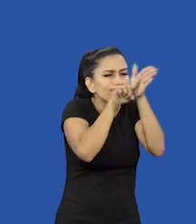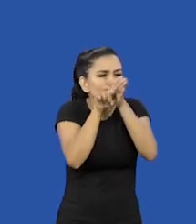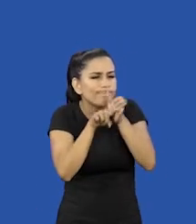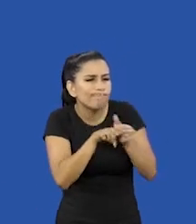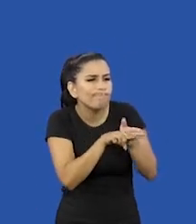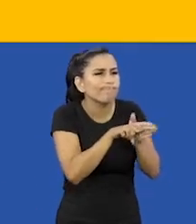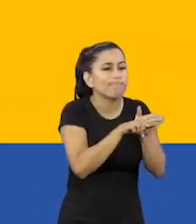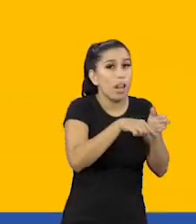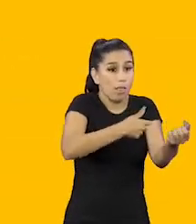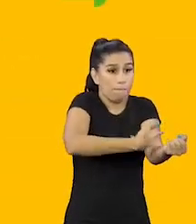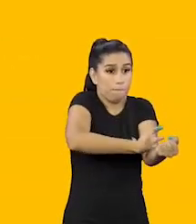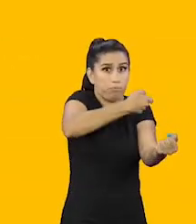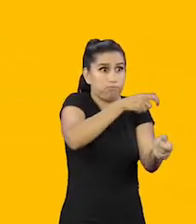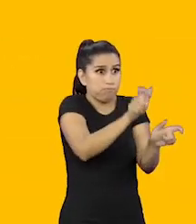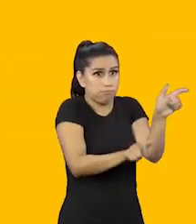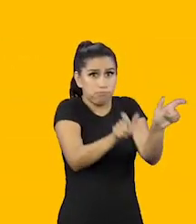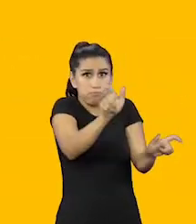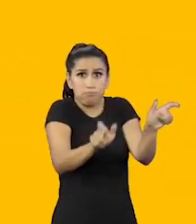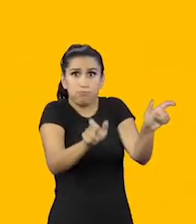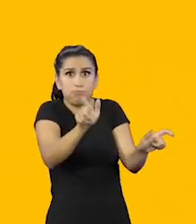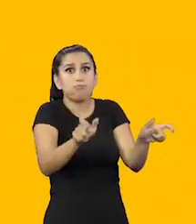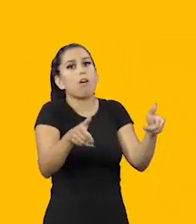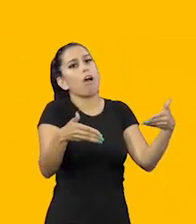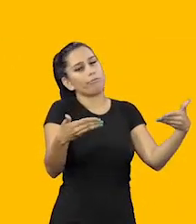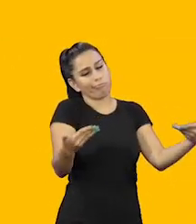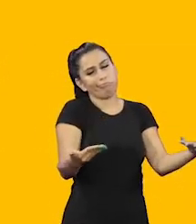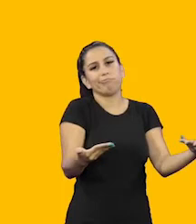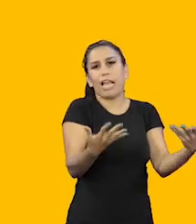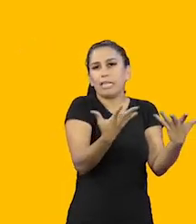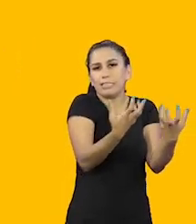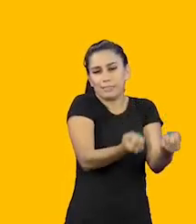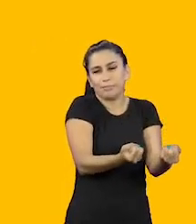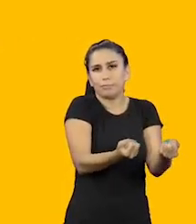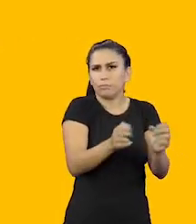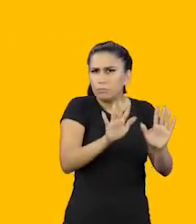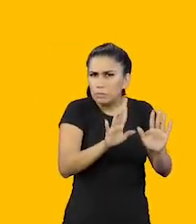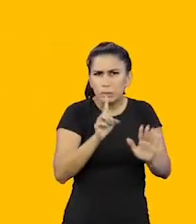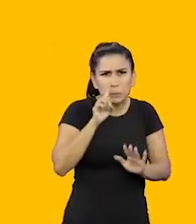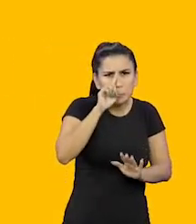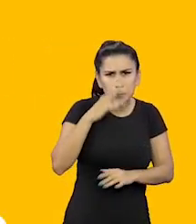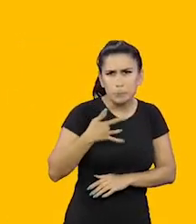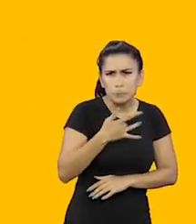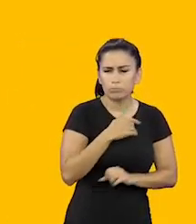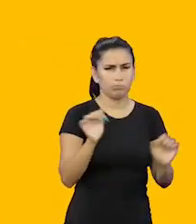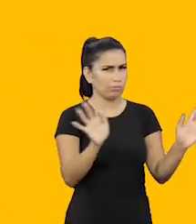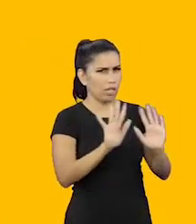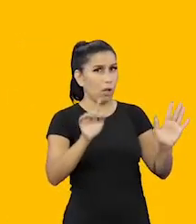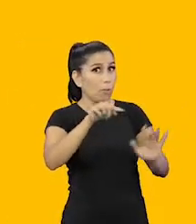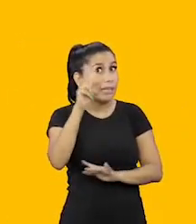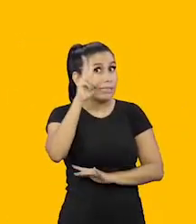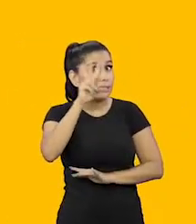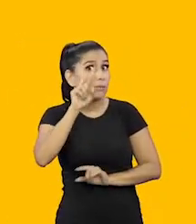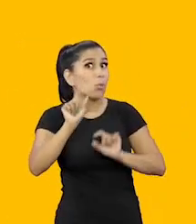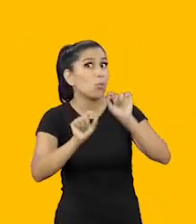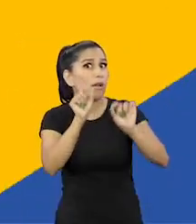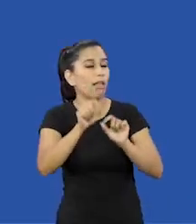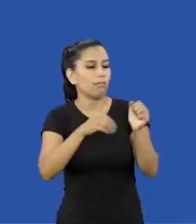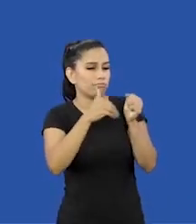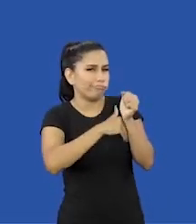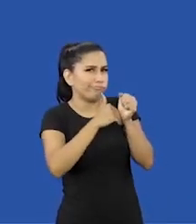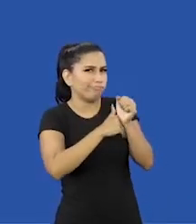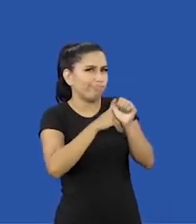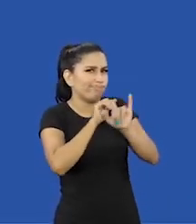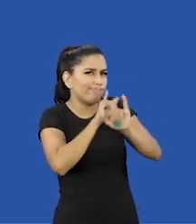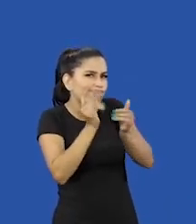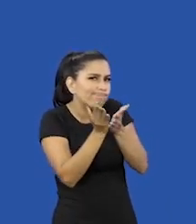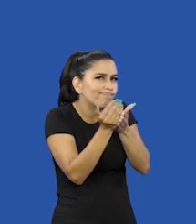coletar uma pequena amostra de sangue de todos os moradores da residência que forem participar, um procedimento sem risco à saúde. Vale lembrar que os dados